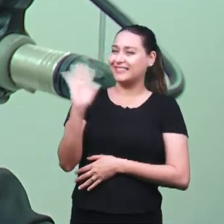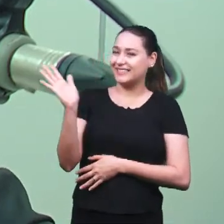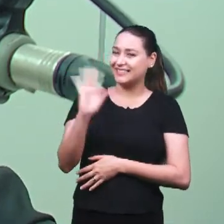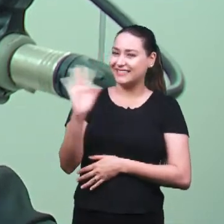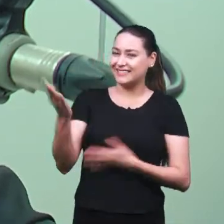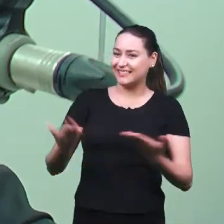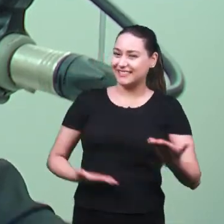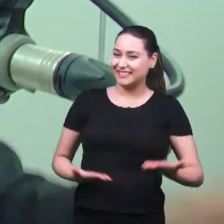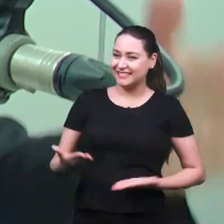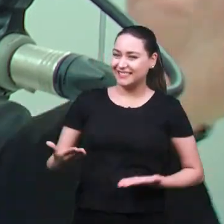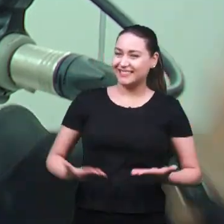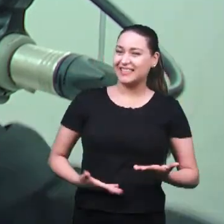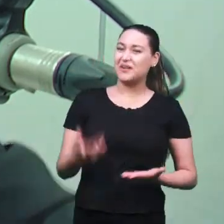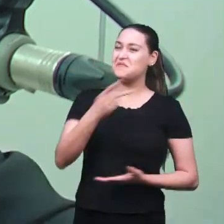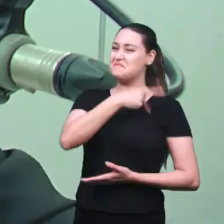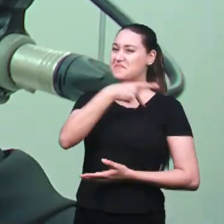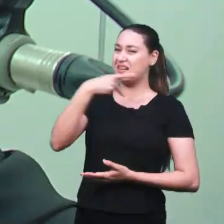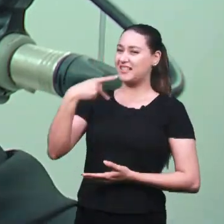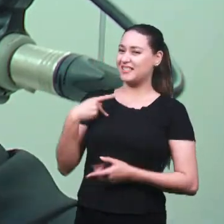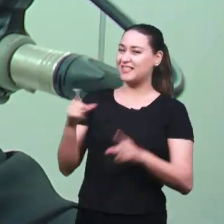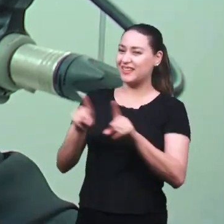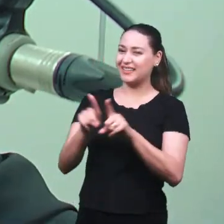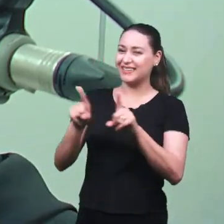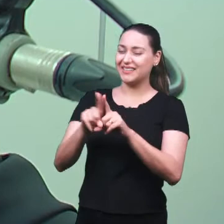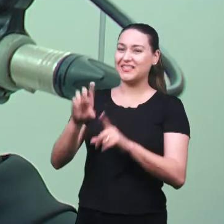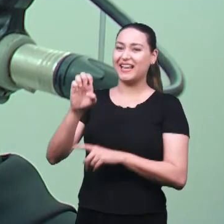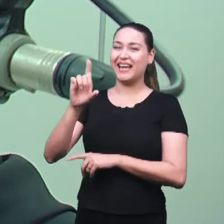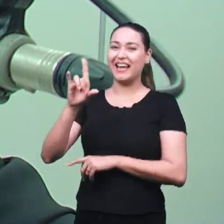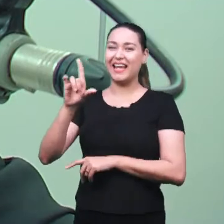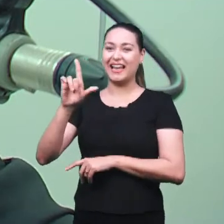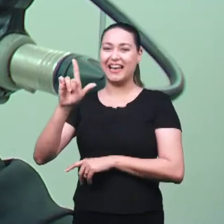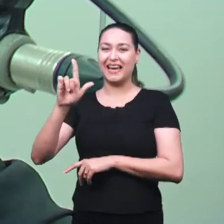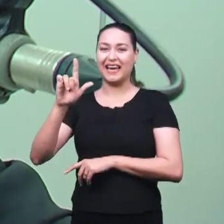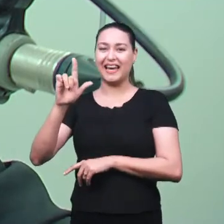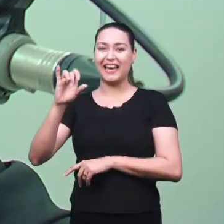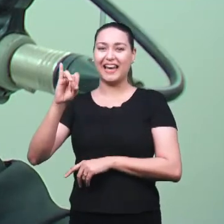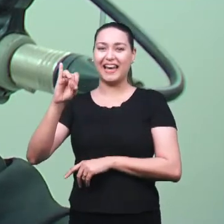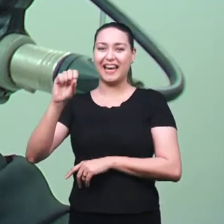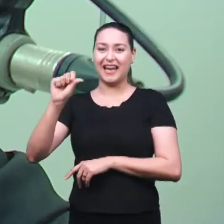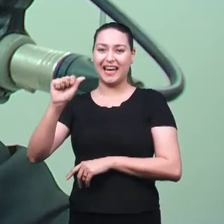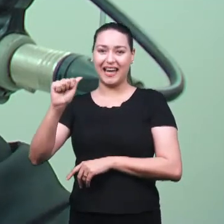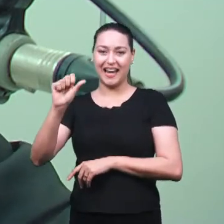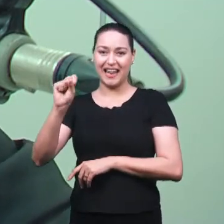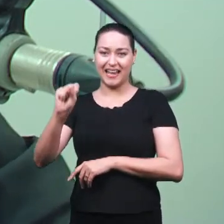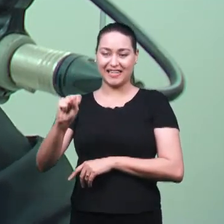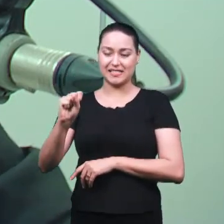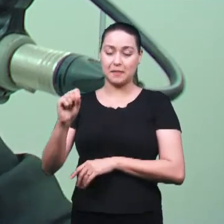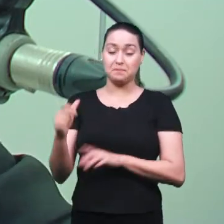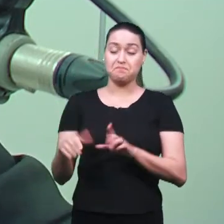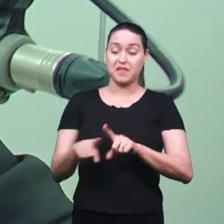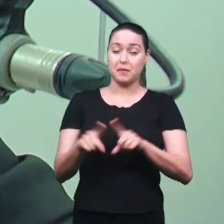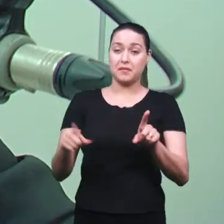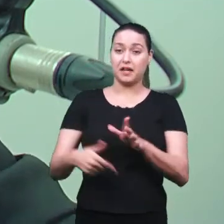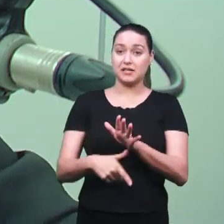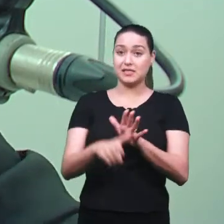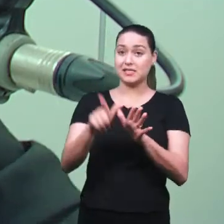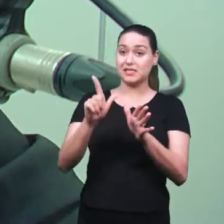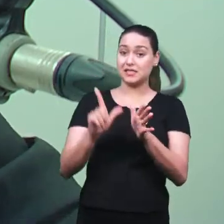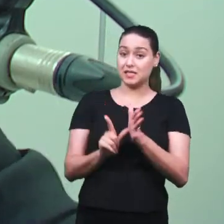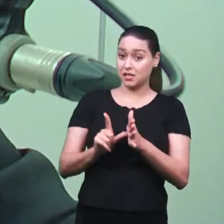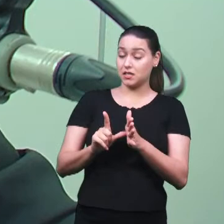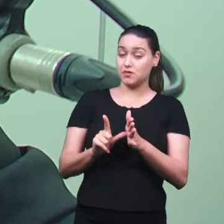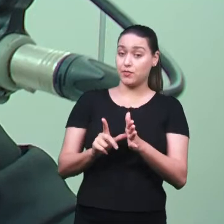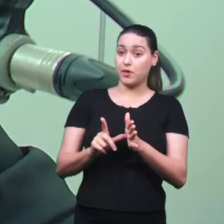do pastor Ricardo Bravin, do Elias Faé, mas antes eu queria deixar aqui falar um pouquinho sobre